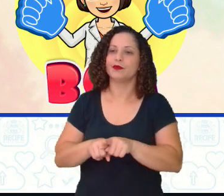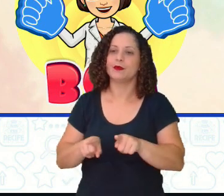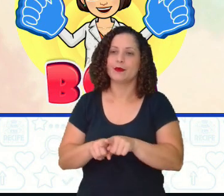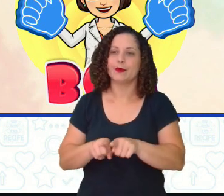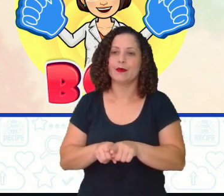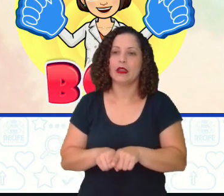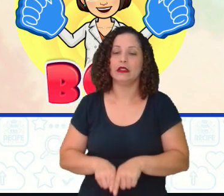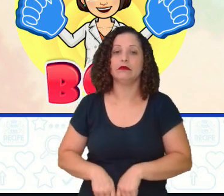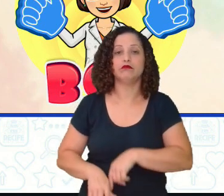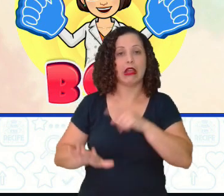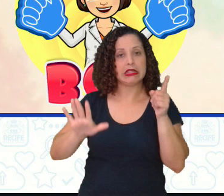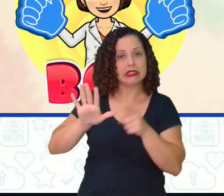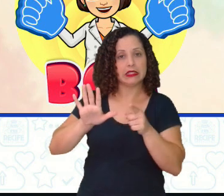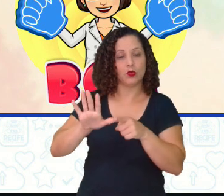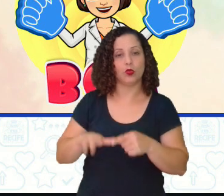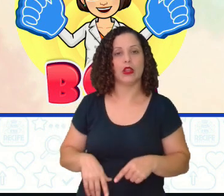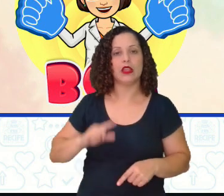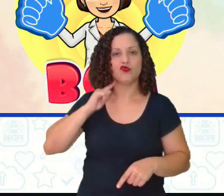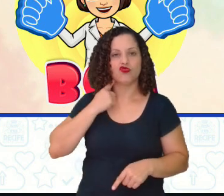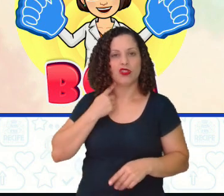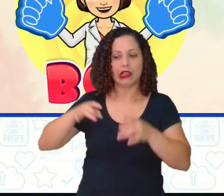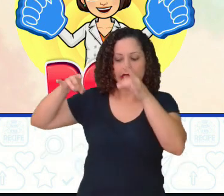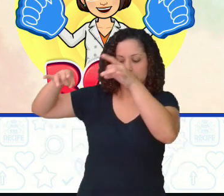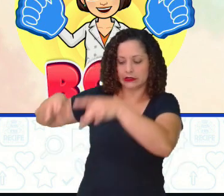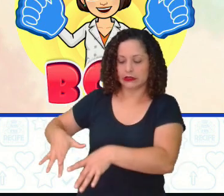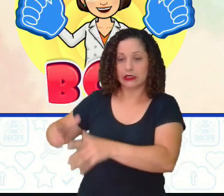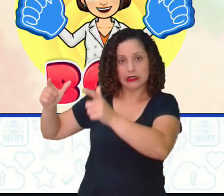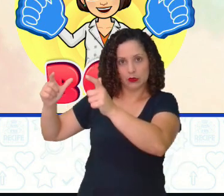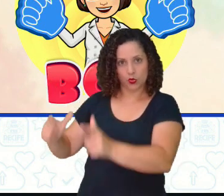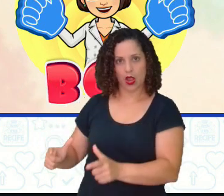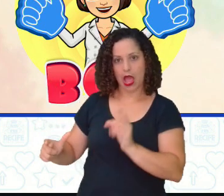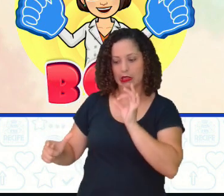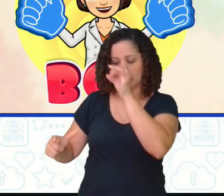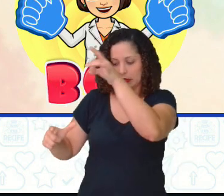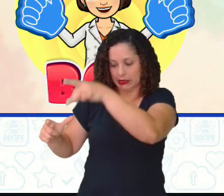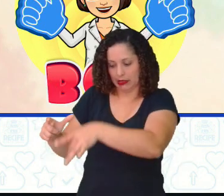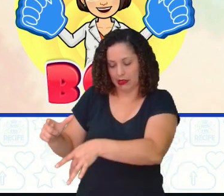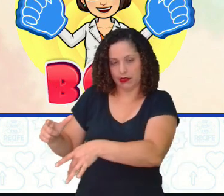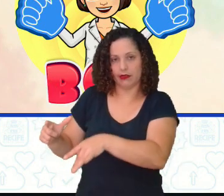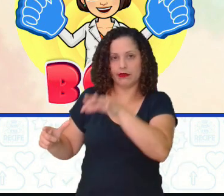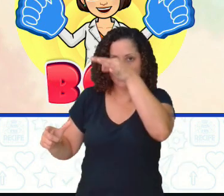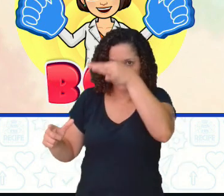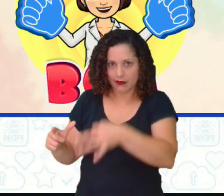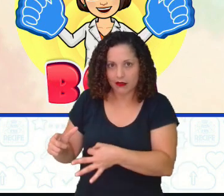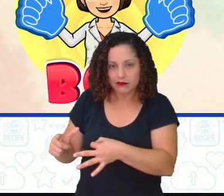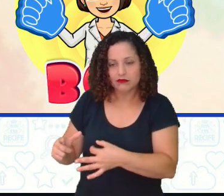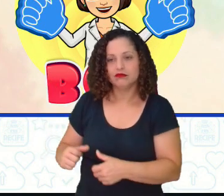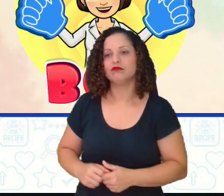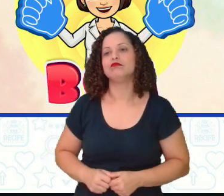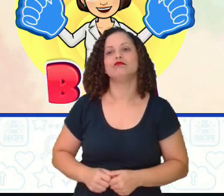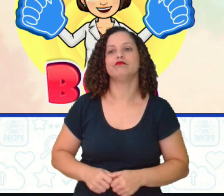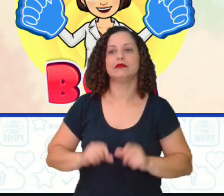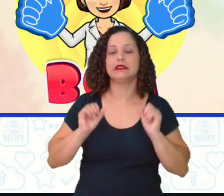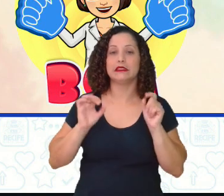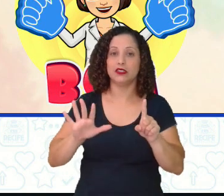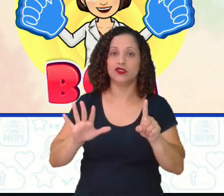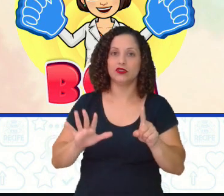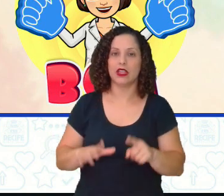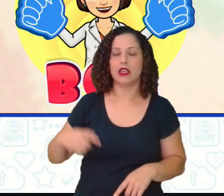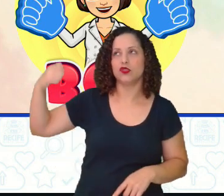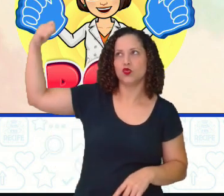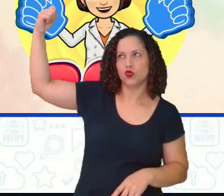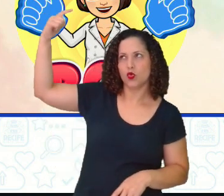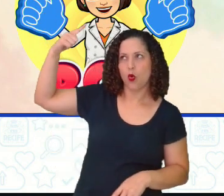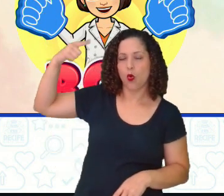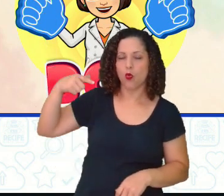na lixeira, mesmo que você encontre lixo fora da lixeira, faça a sua parte, né? Proteja-se do sol, principalmente